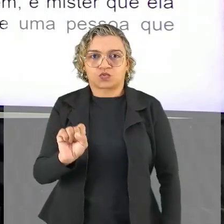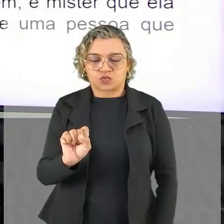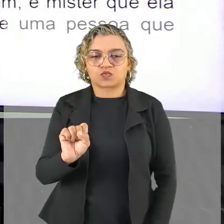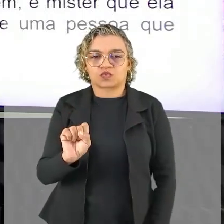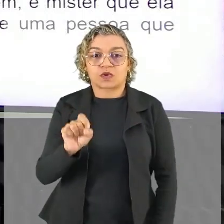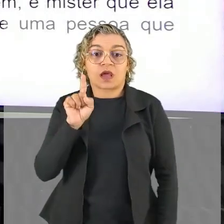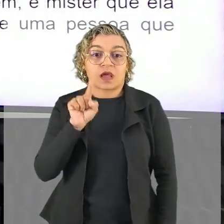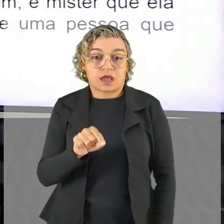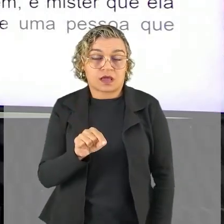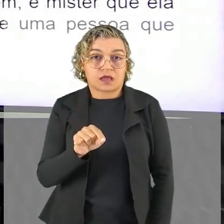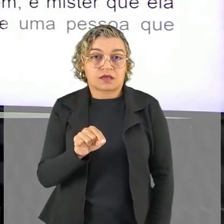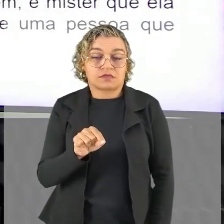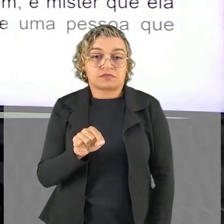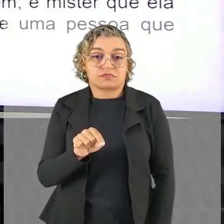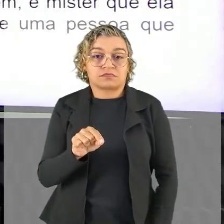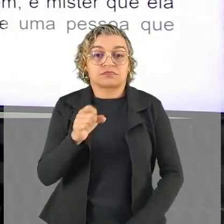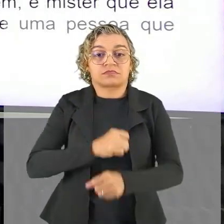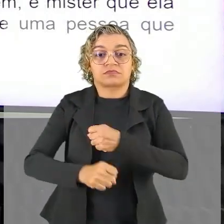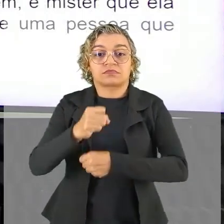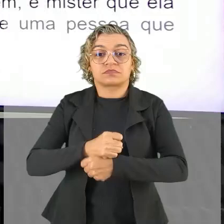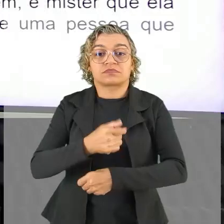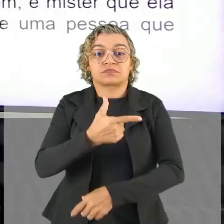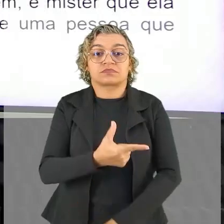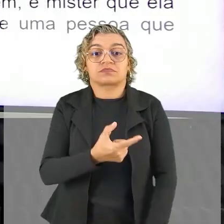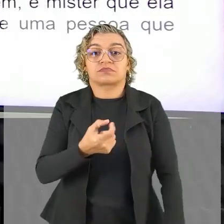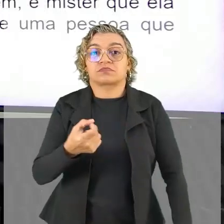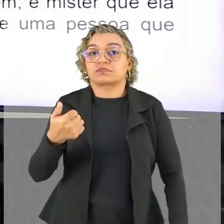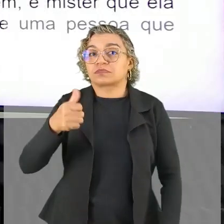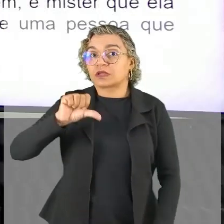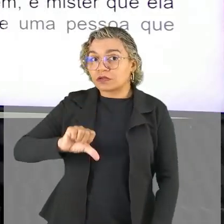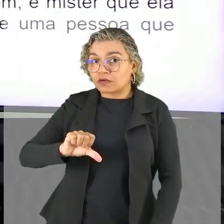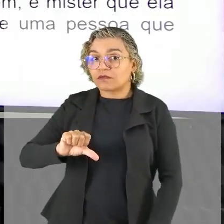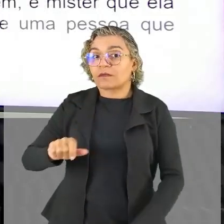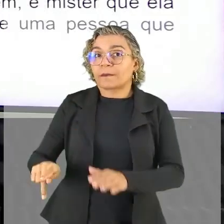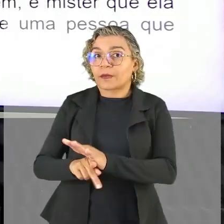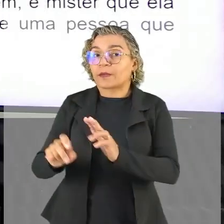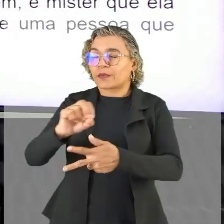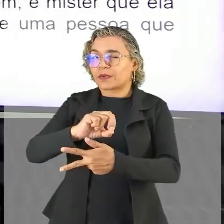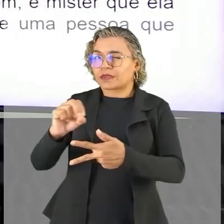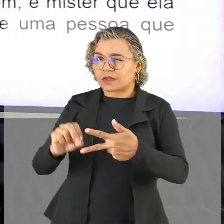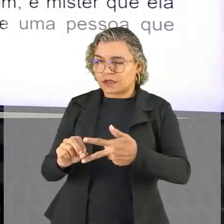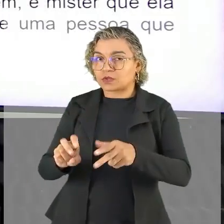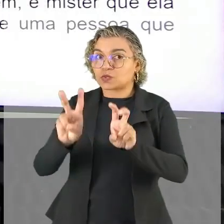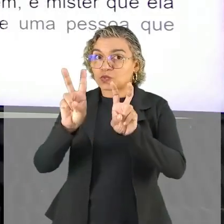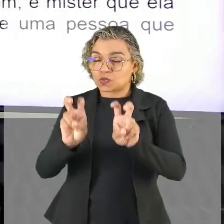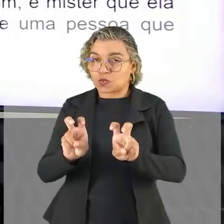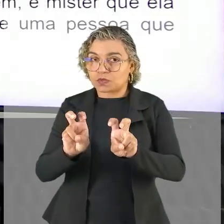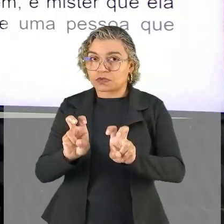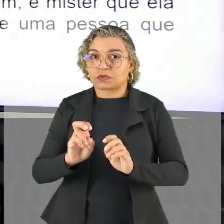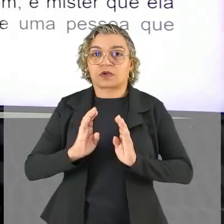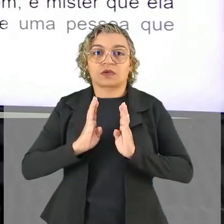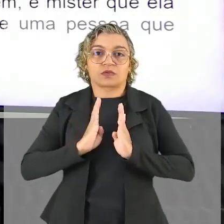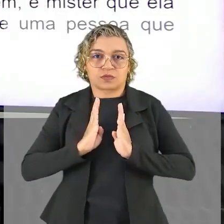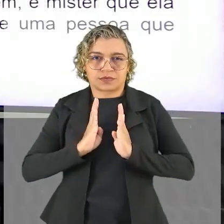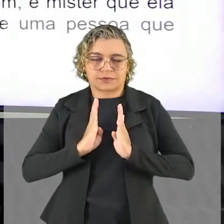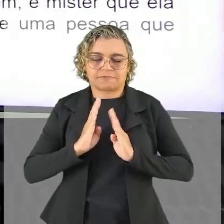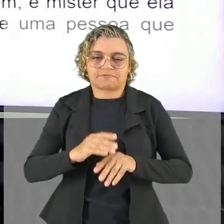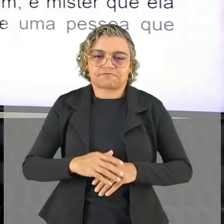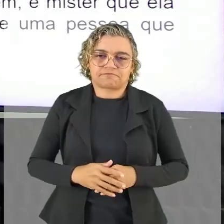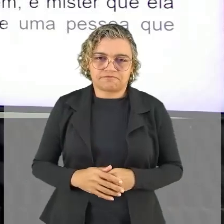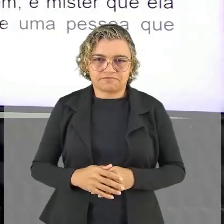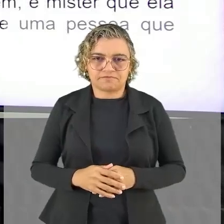Ela é uma questão do Enem 2019, que fala sobre o Tomás de Aquino. Vamos o que diz o texto, tá?